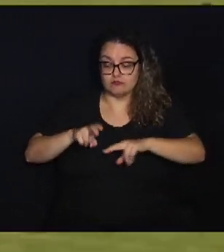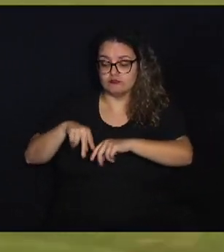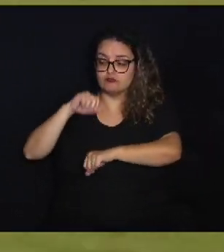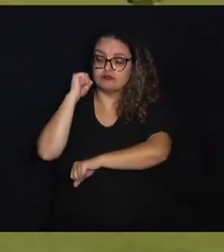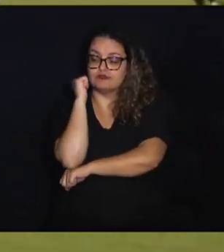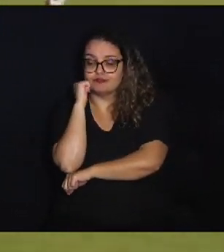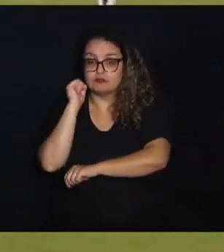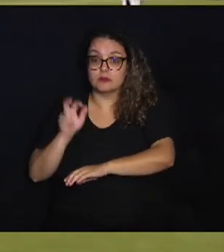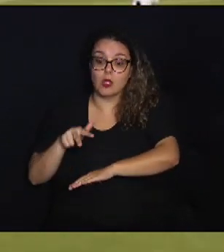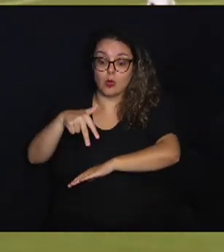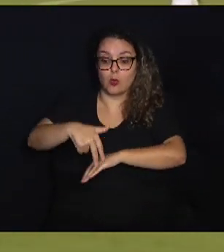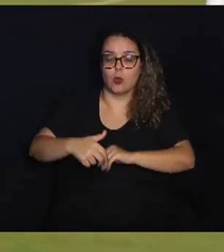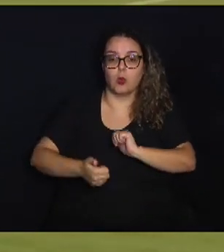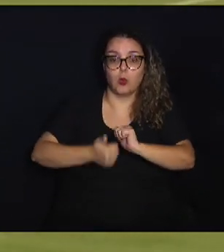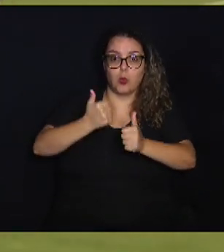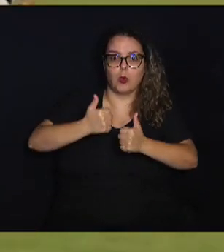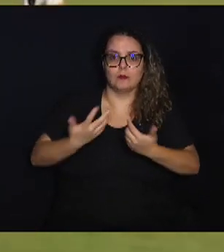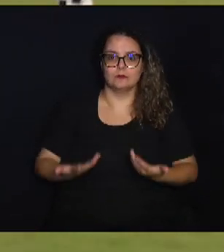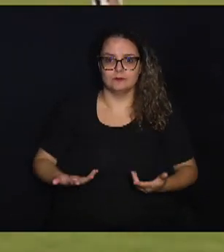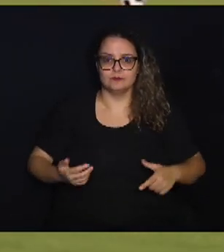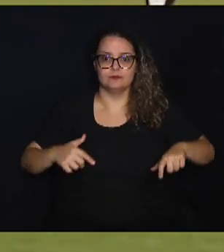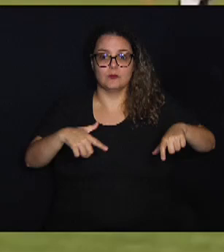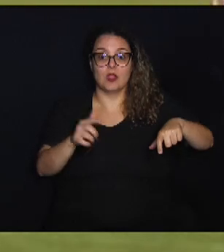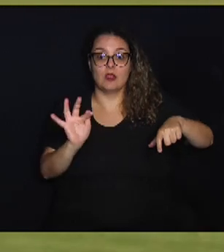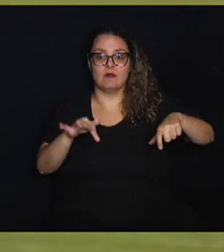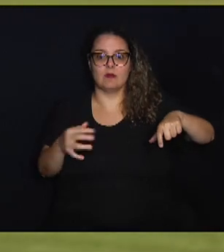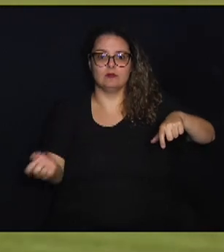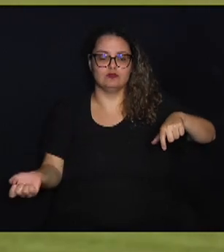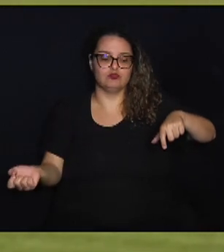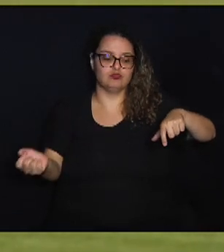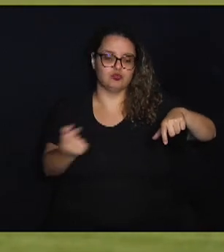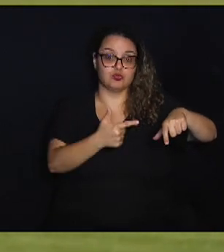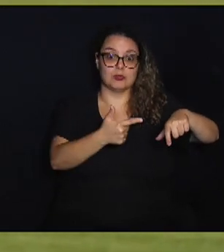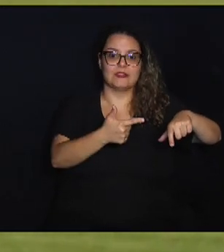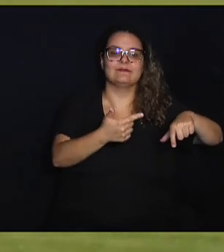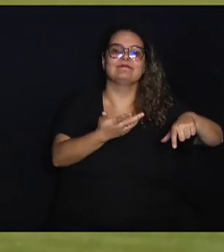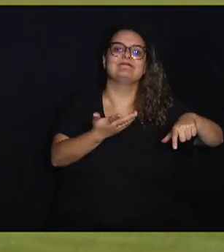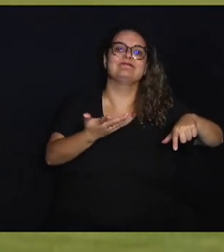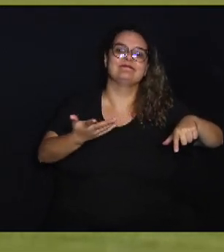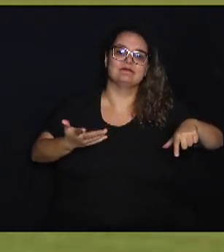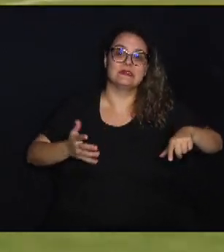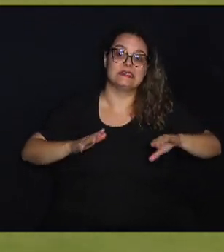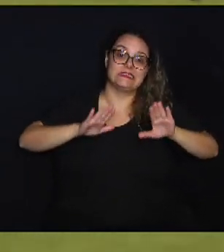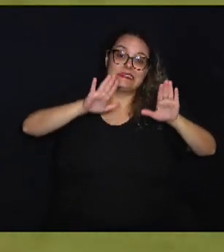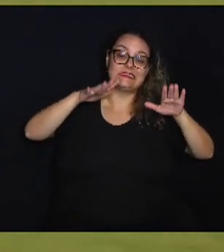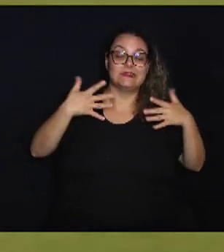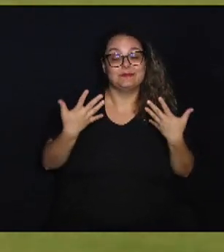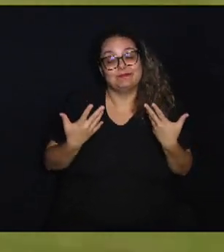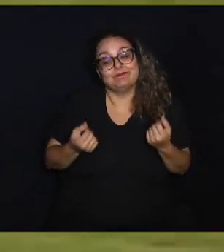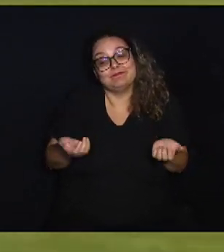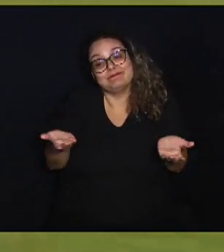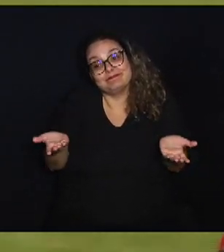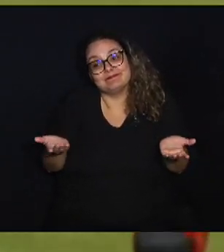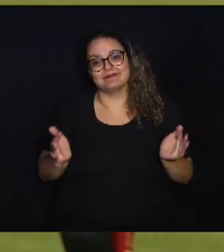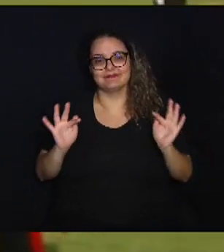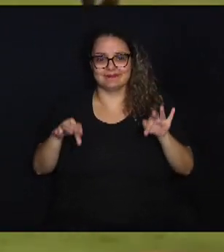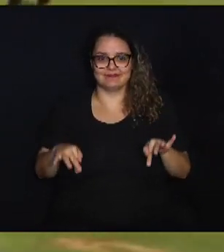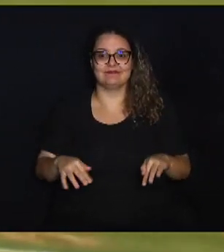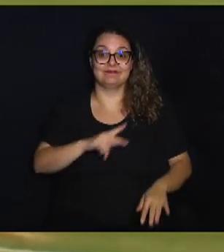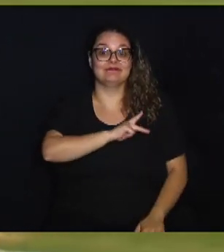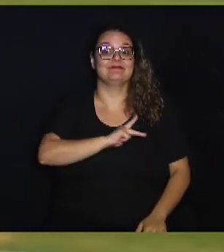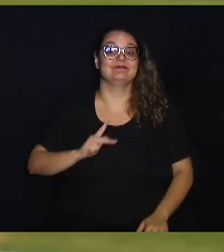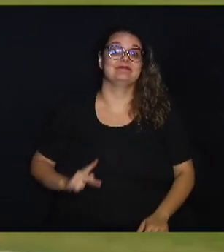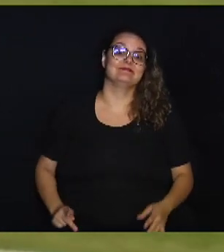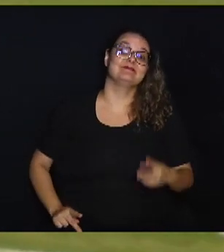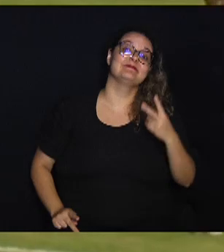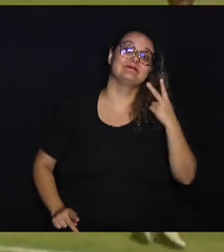reservas e em jogada individual finalizou do meio da rua e o goleirão aceitou. Final, Ponte